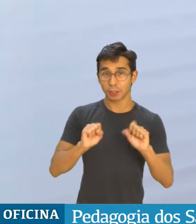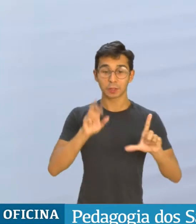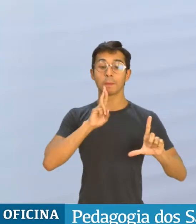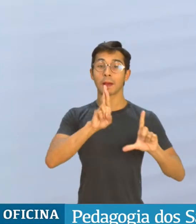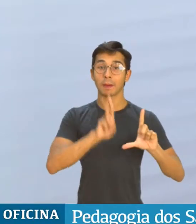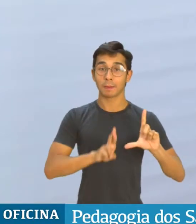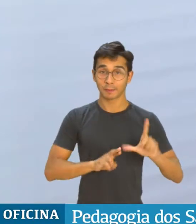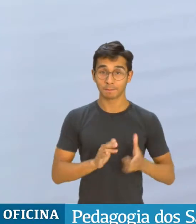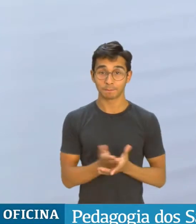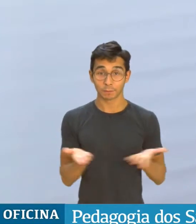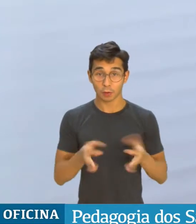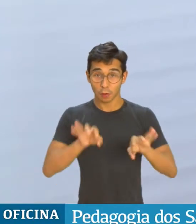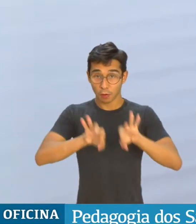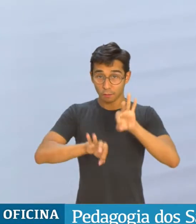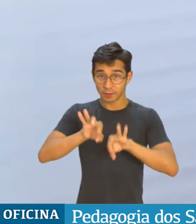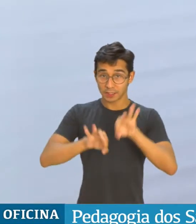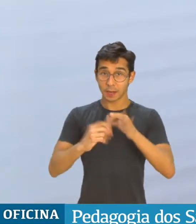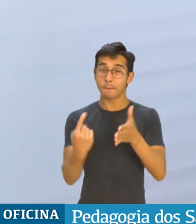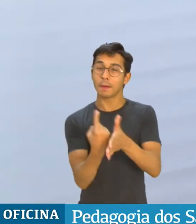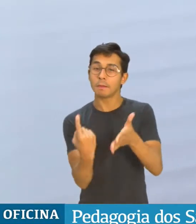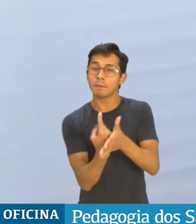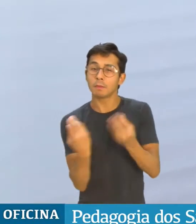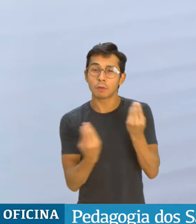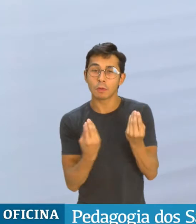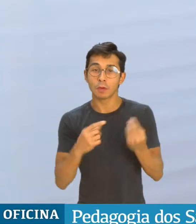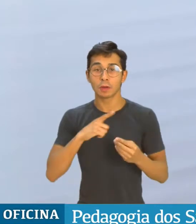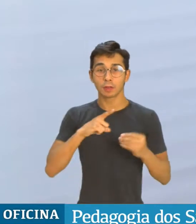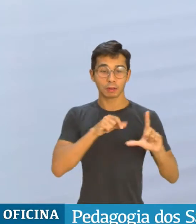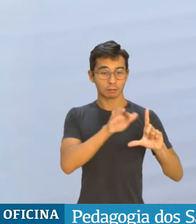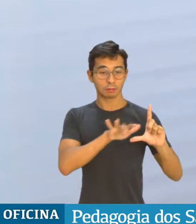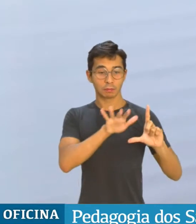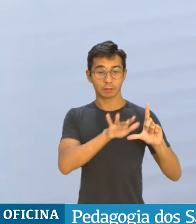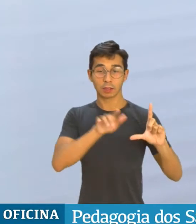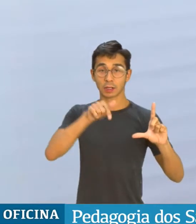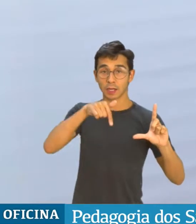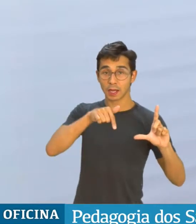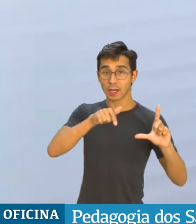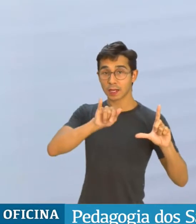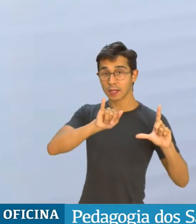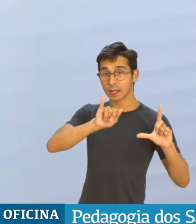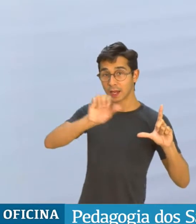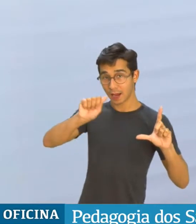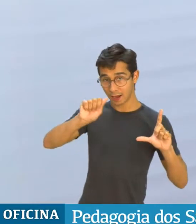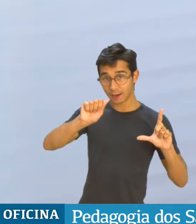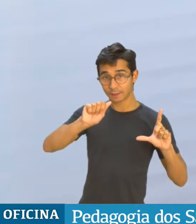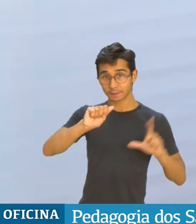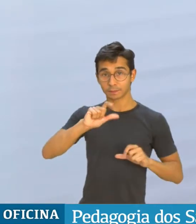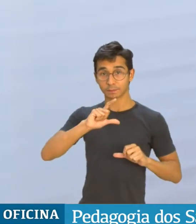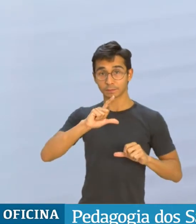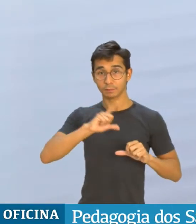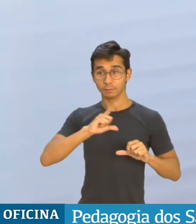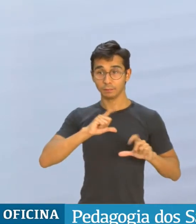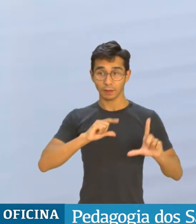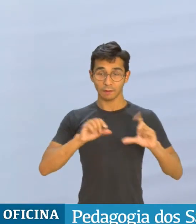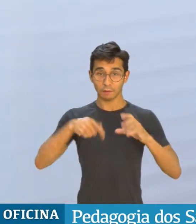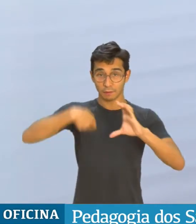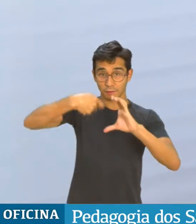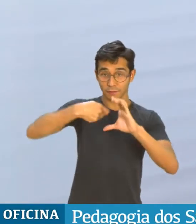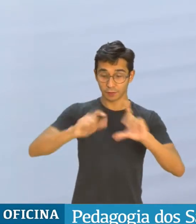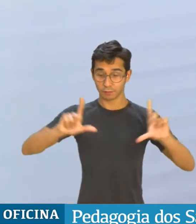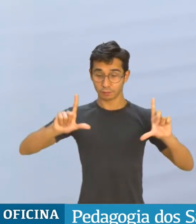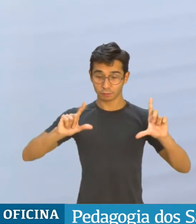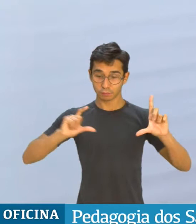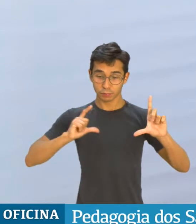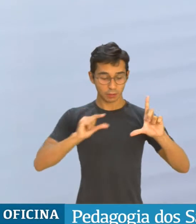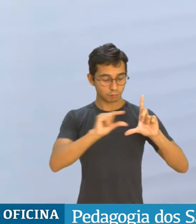enviar as perguntas pelo ícone QIA, que é representado por 2 balões e fica na barra de ferramentas logo embaixo do seu vídeo. Então,